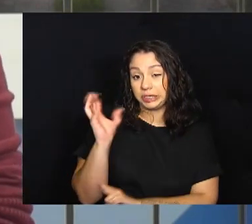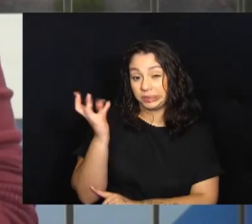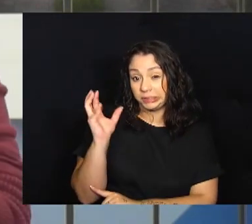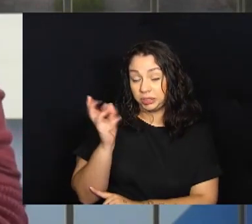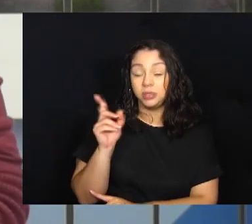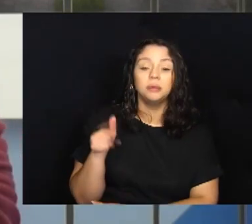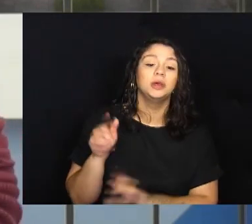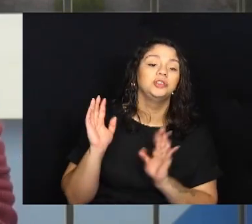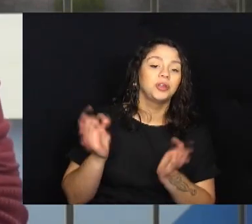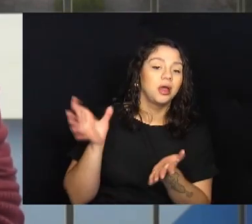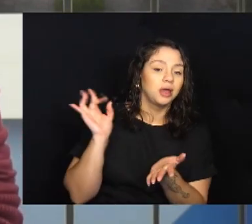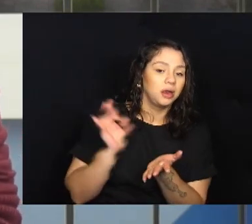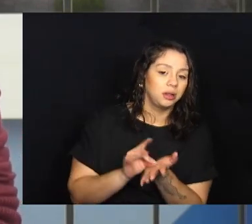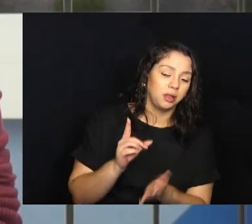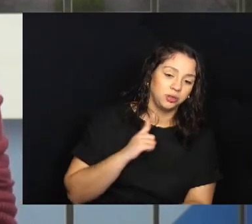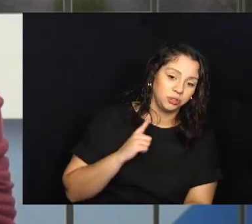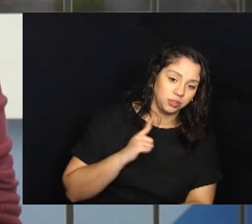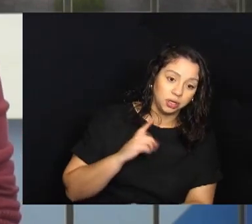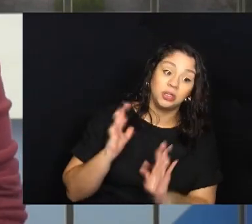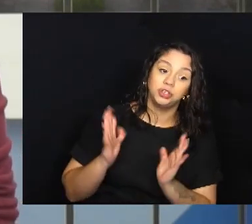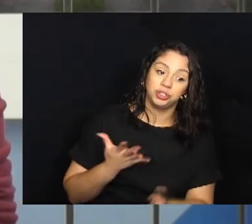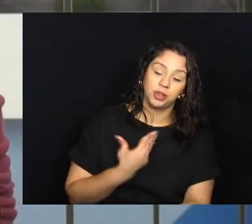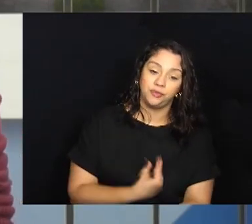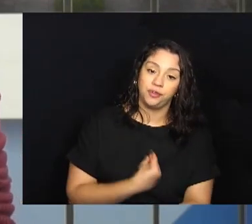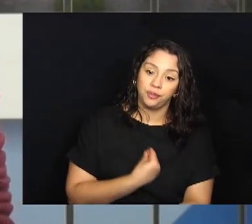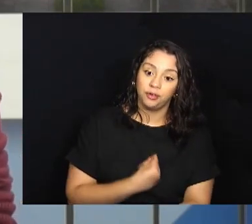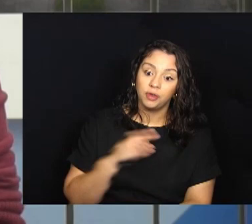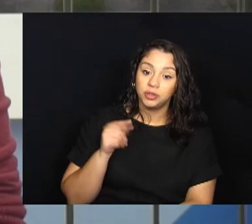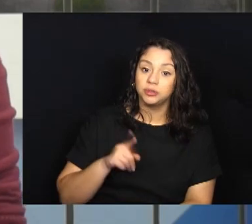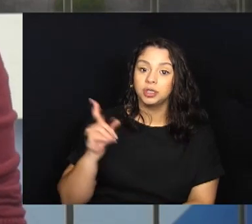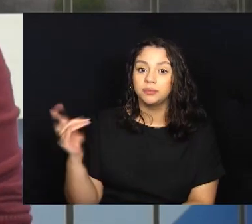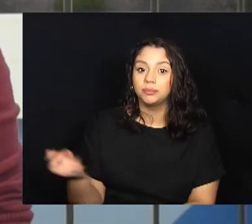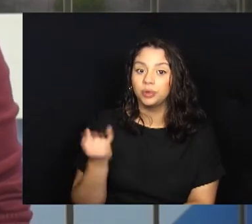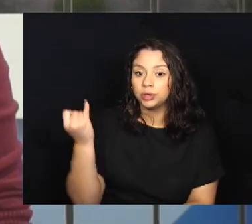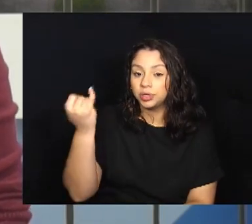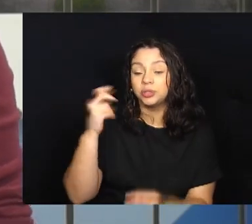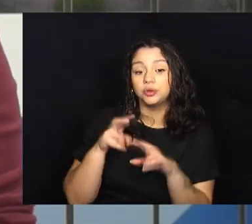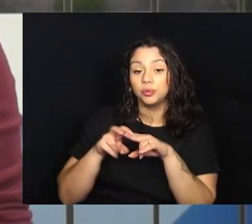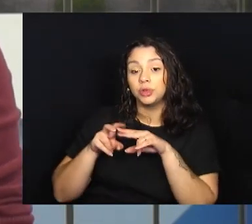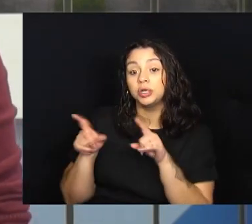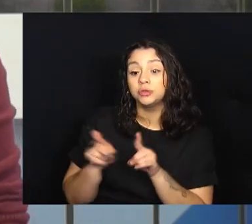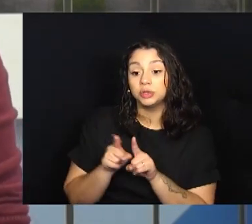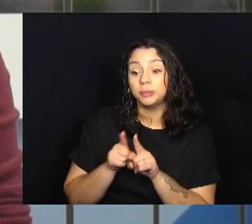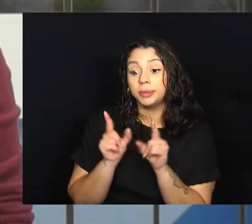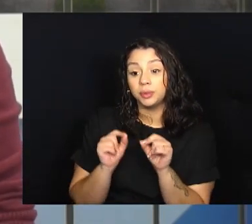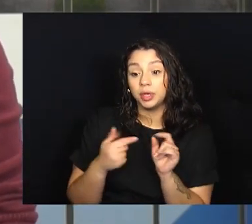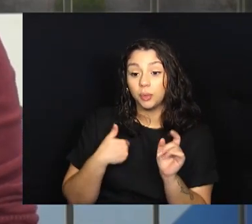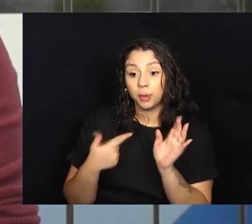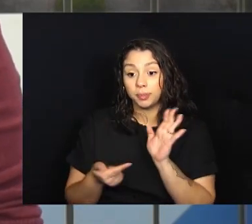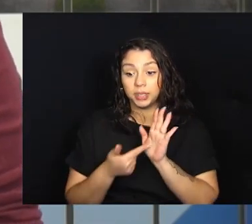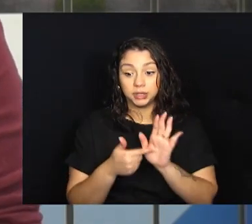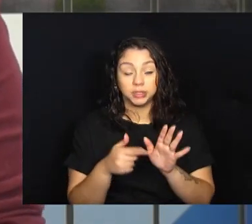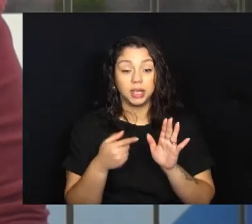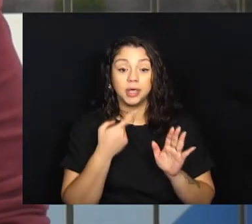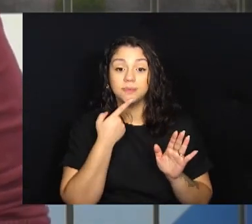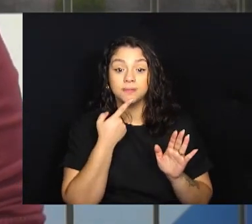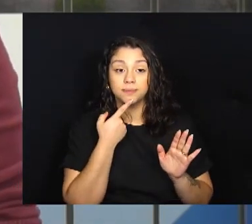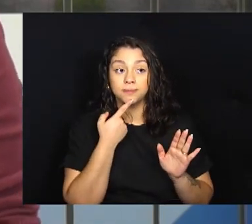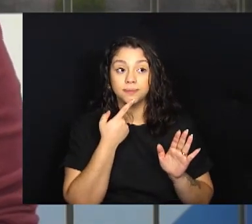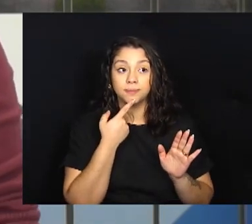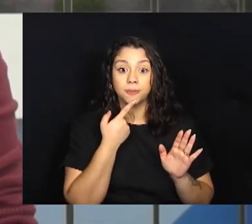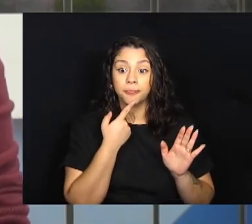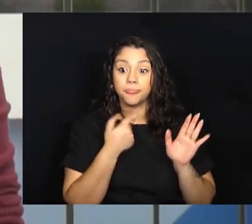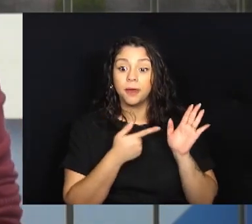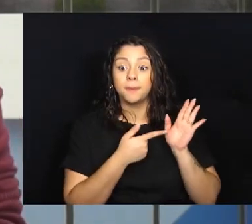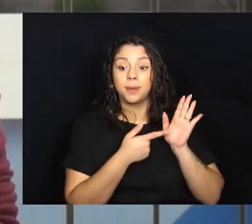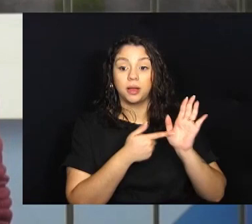realidade. Nós já estamos vivendo isso, e isso é de suma importância. Por isso também eu apresentei esse requerimento, né, é uma indicação